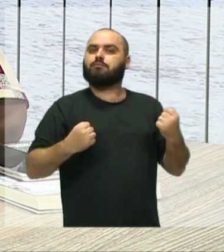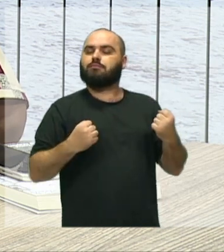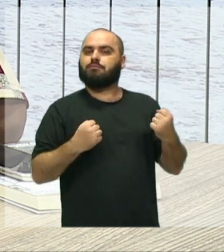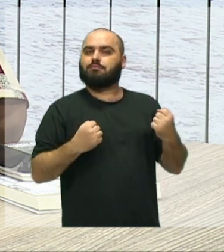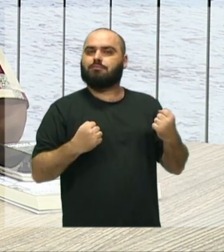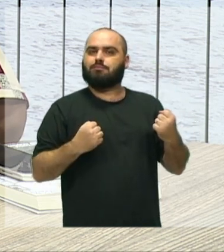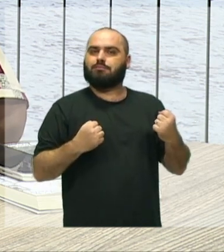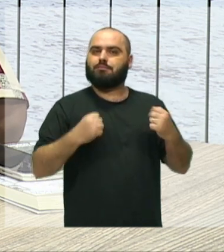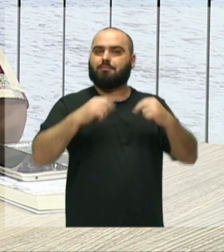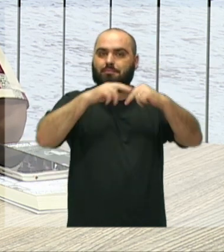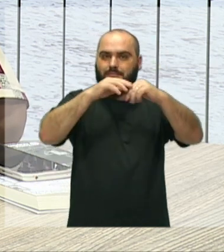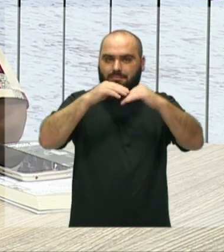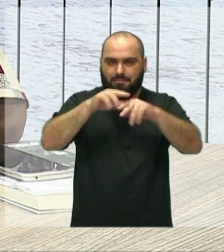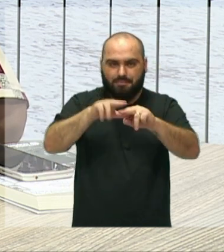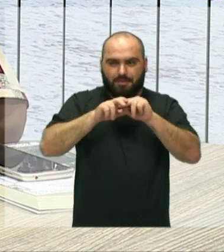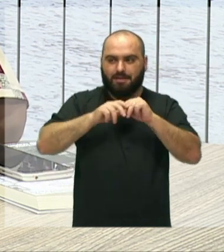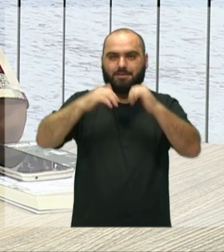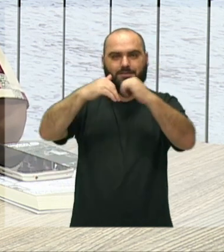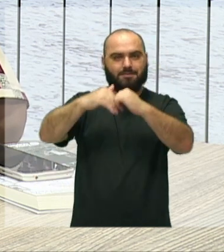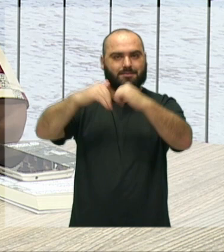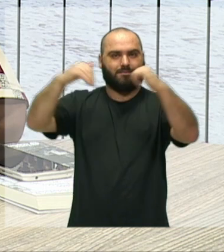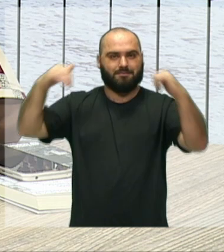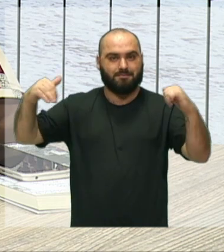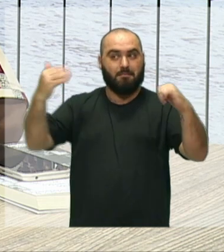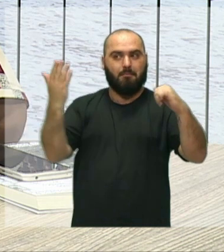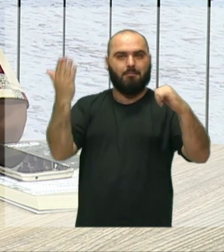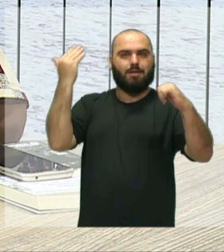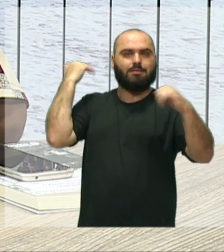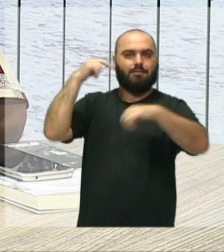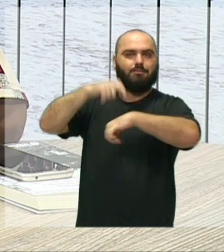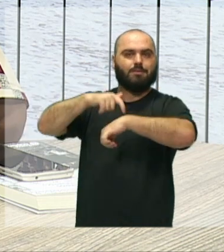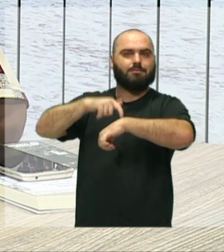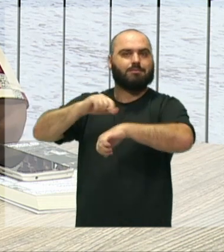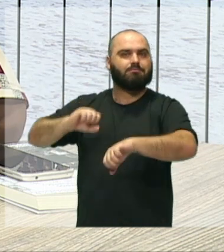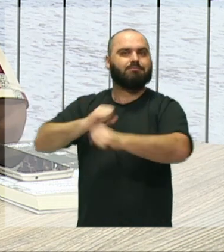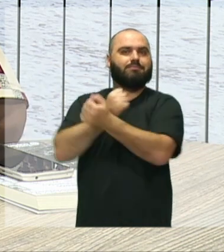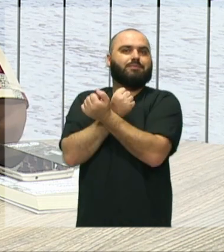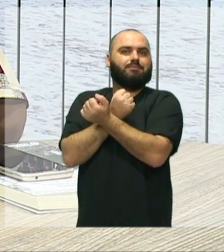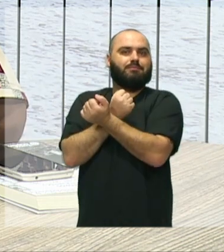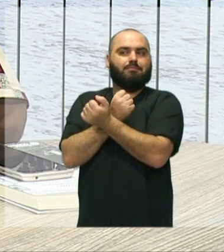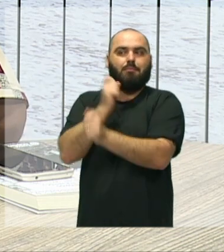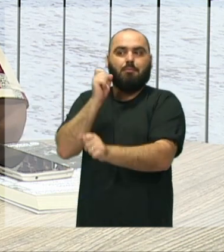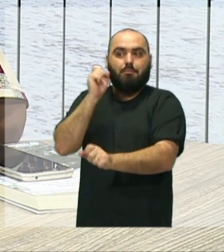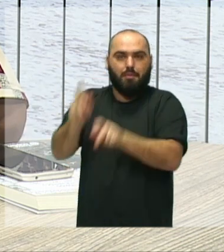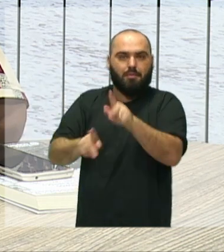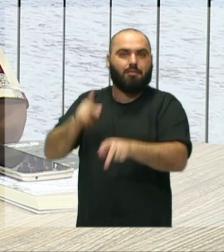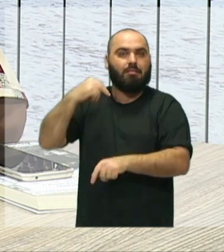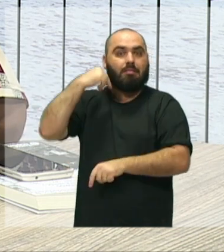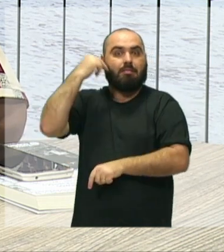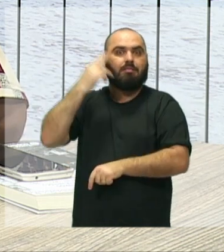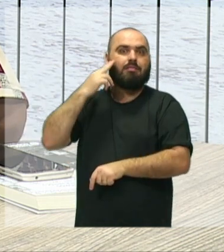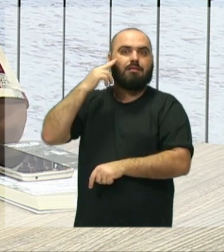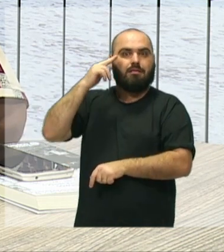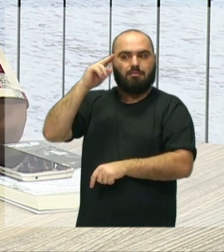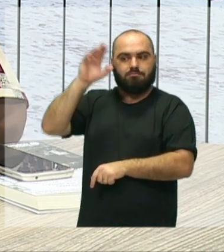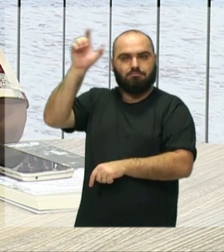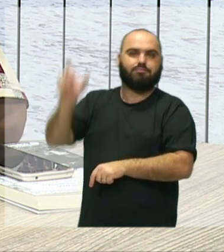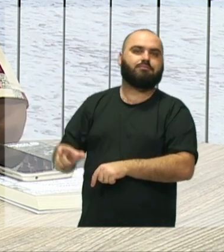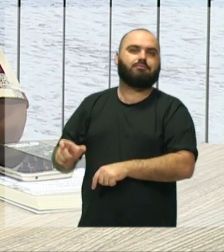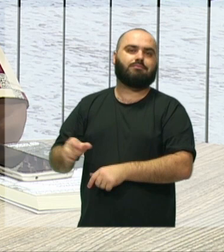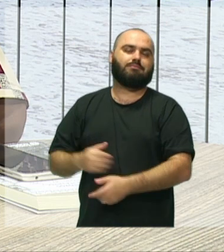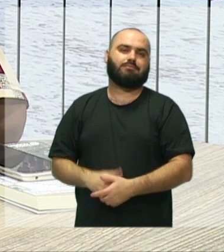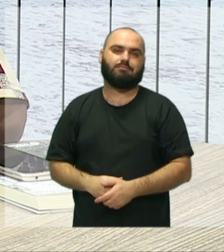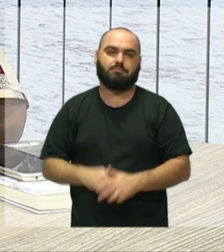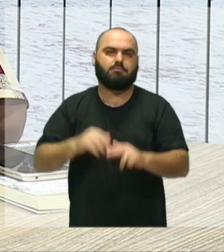grande maioria que era, na época da escravidão, a população negra, né? Então, por exemplo,